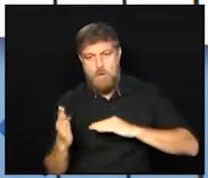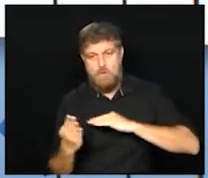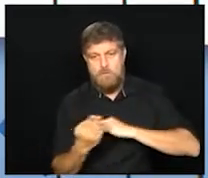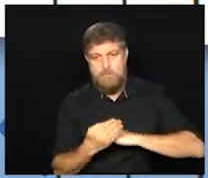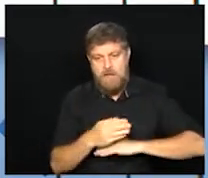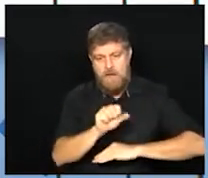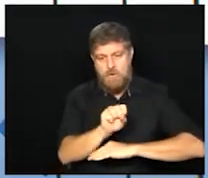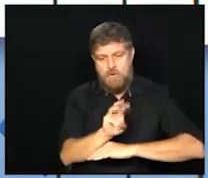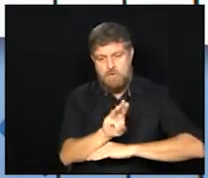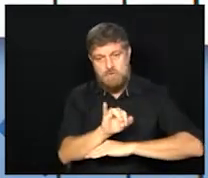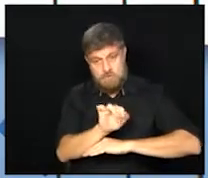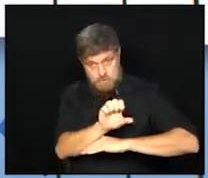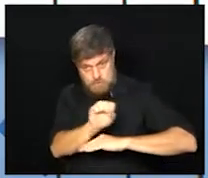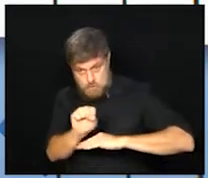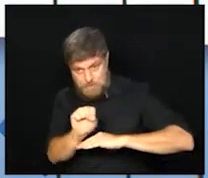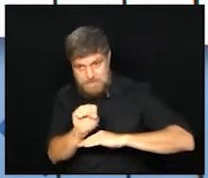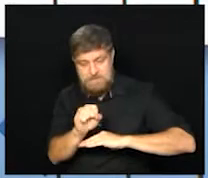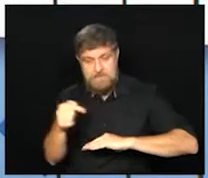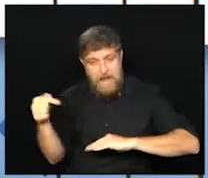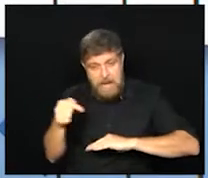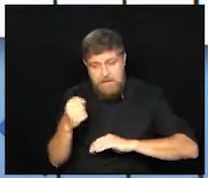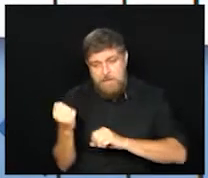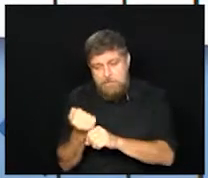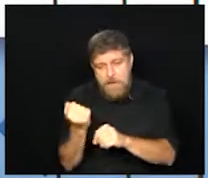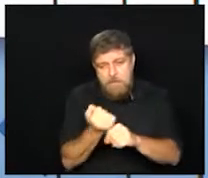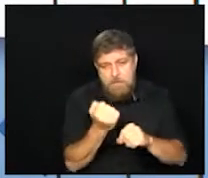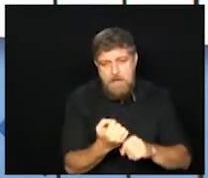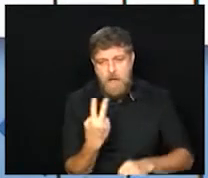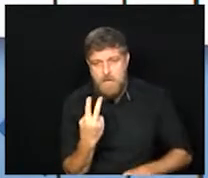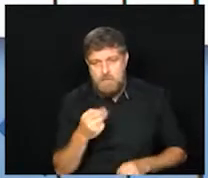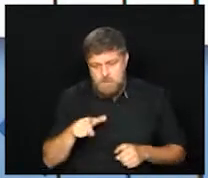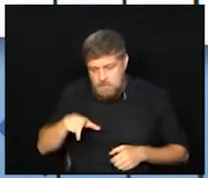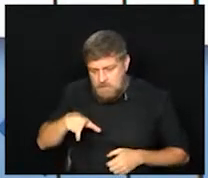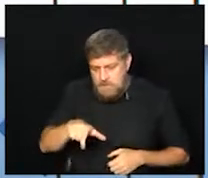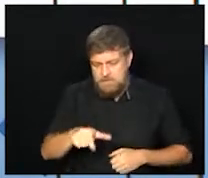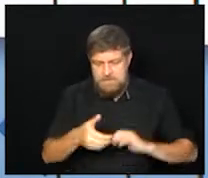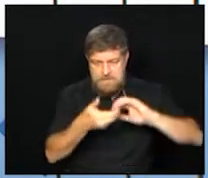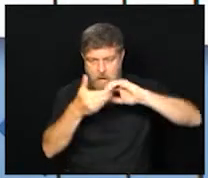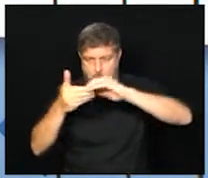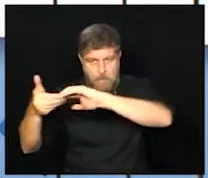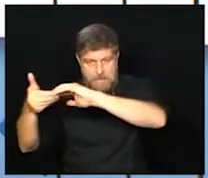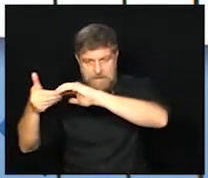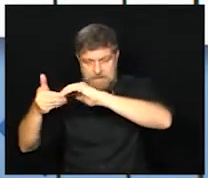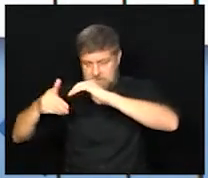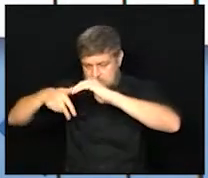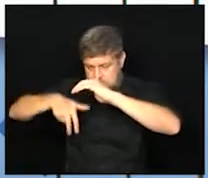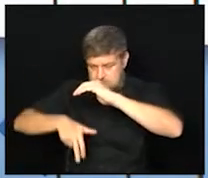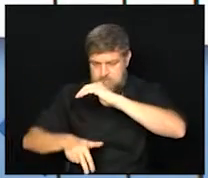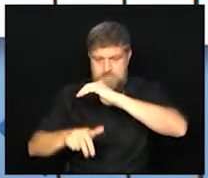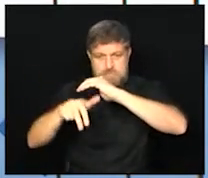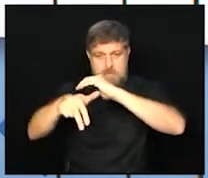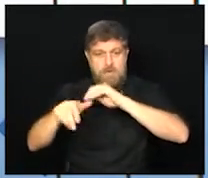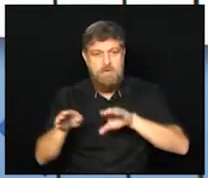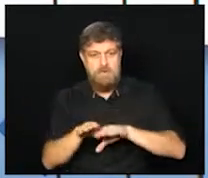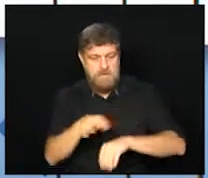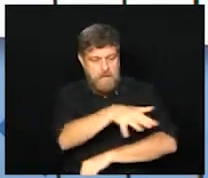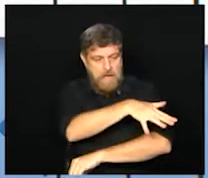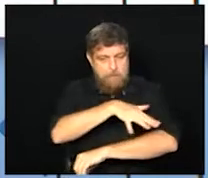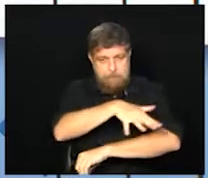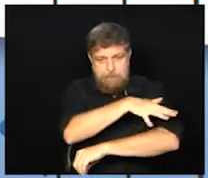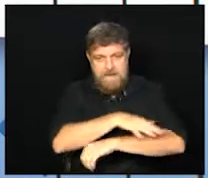da cidade, onde serão construídas 2 pistas cobertas no formato Park e